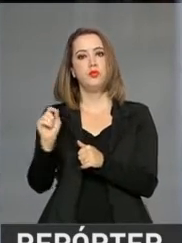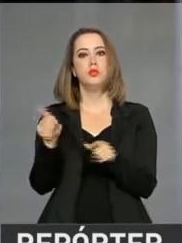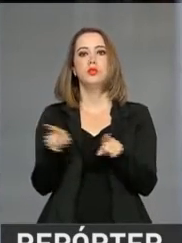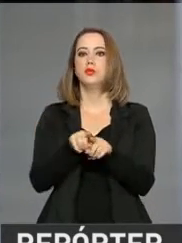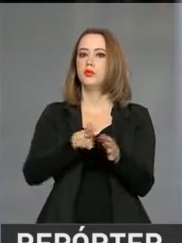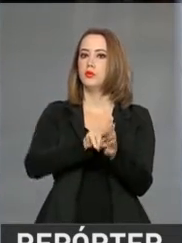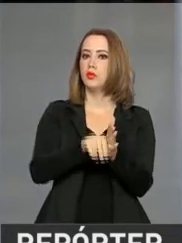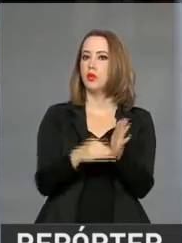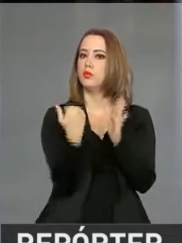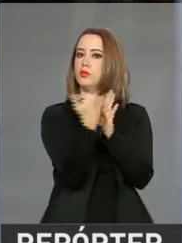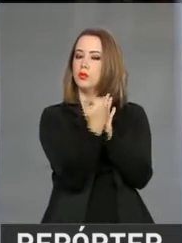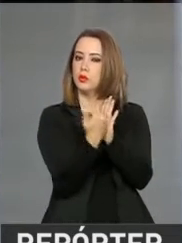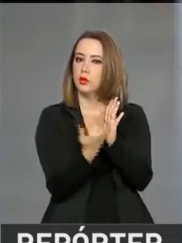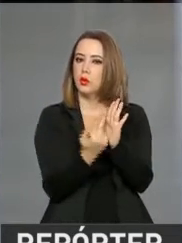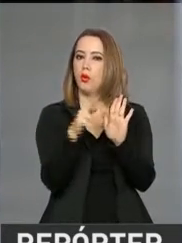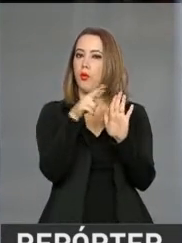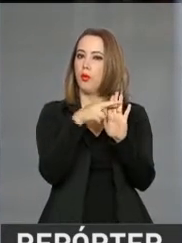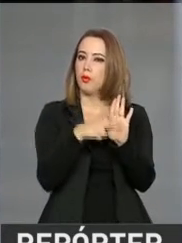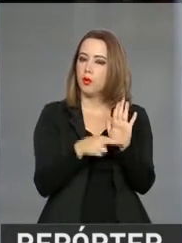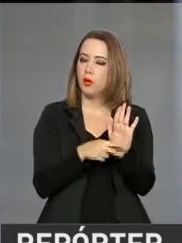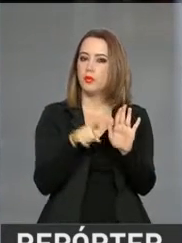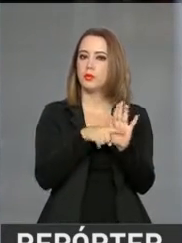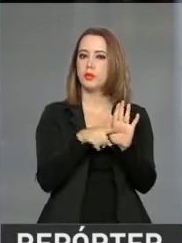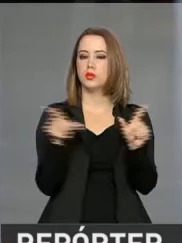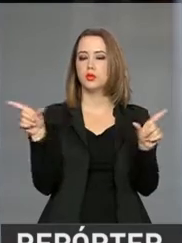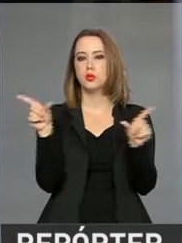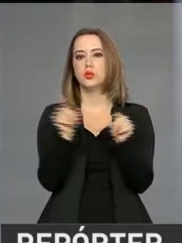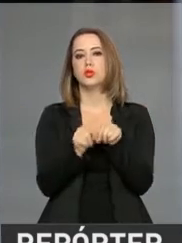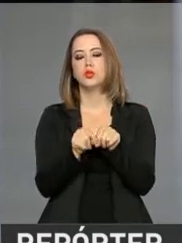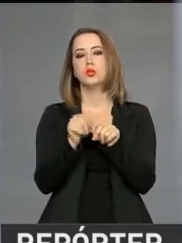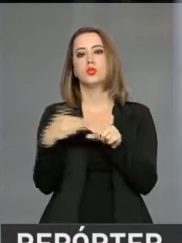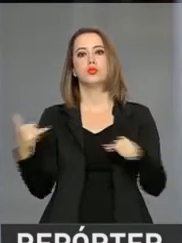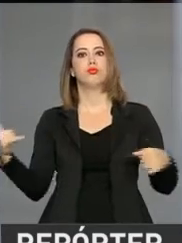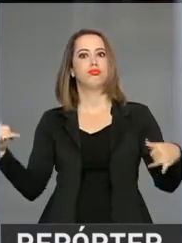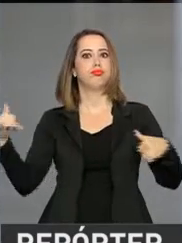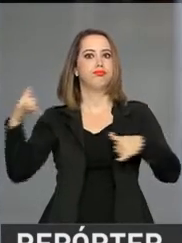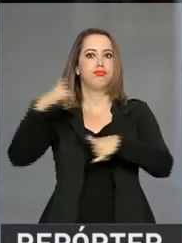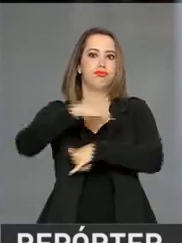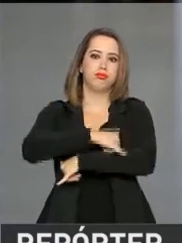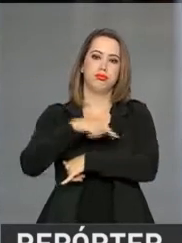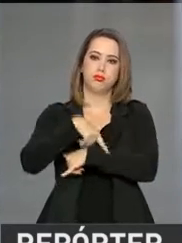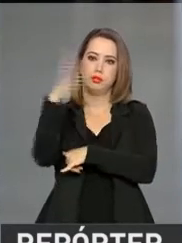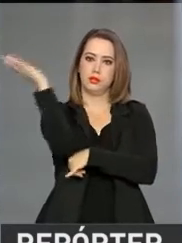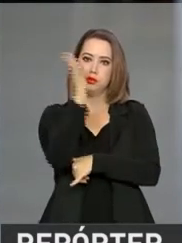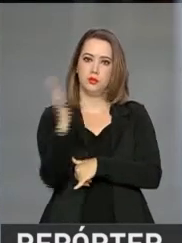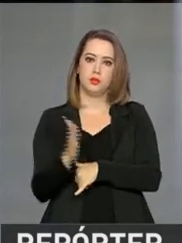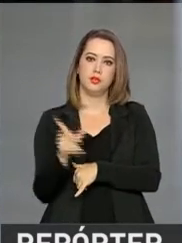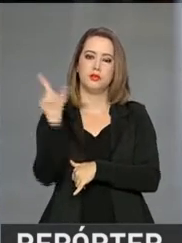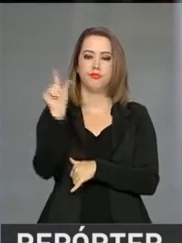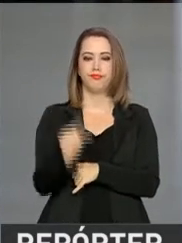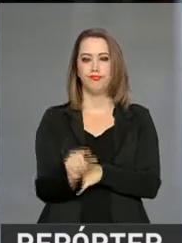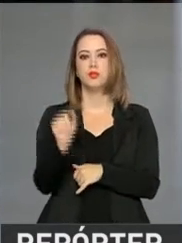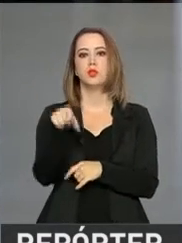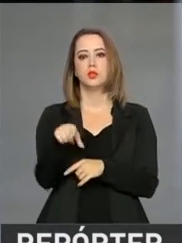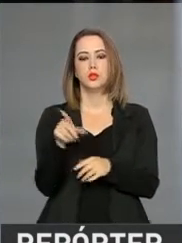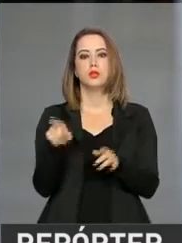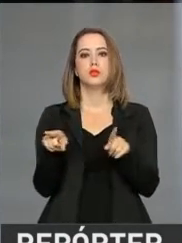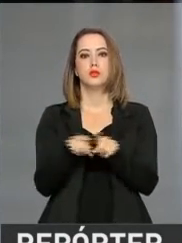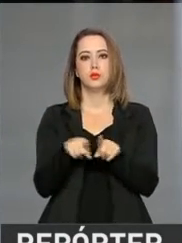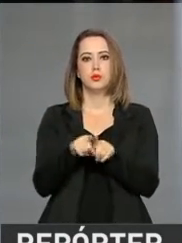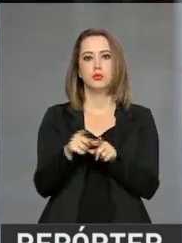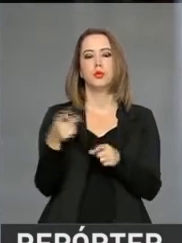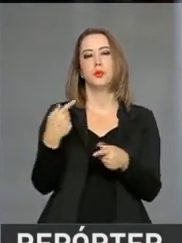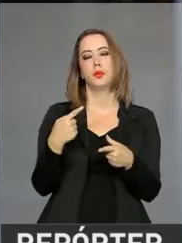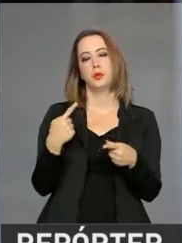aeroviários a redução das rotas internas por conta da crise econômica brasileira que desde o ano passado